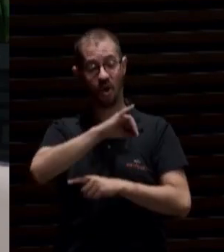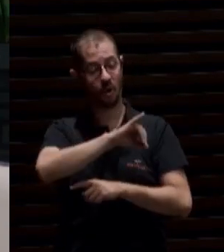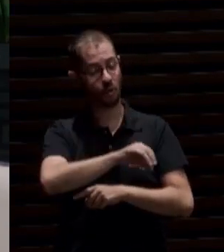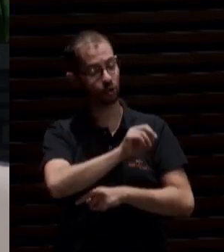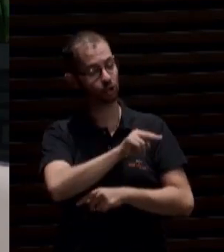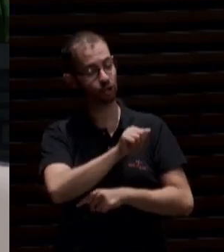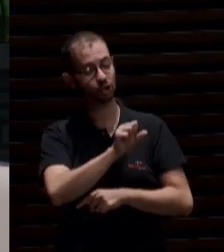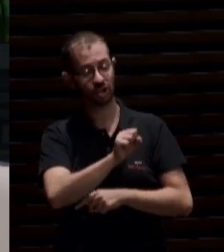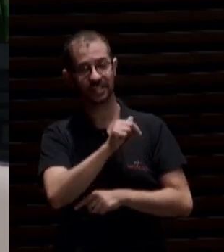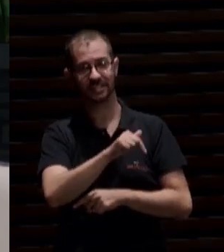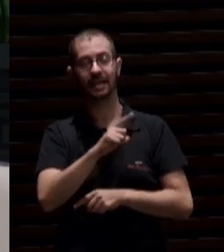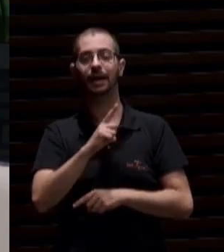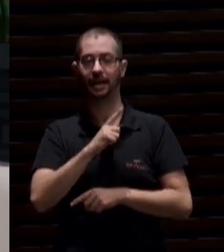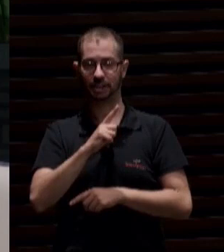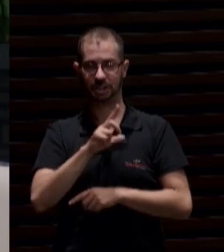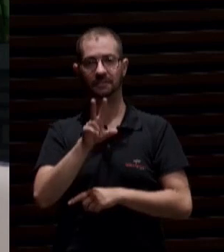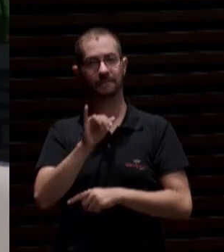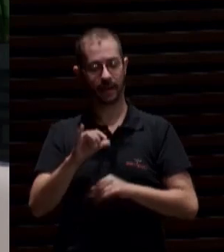nós passamos aquilo que nós temos que passar.